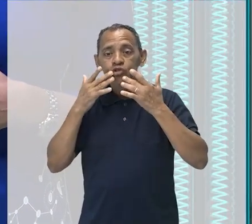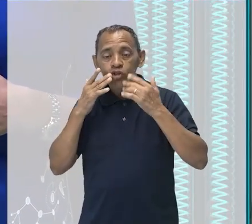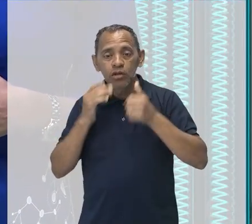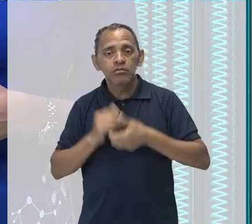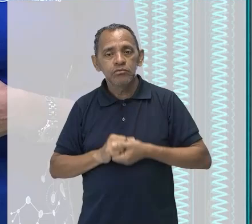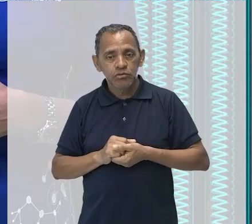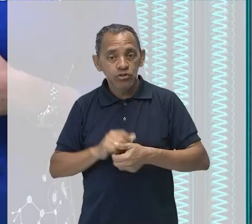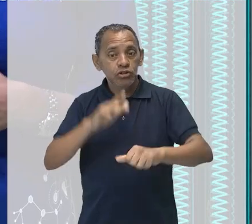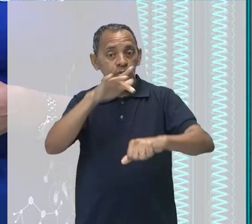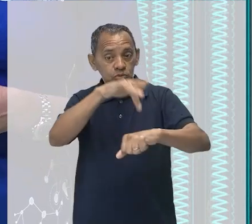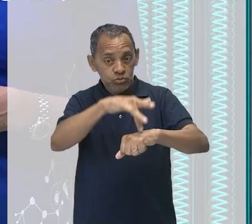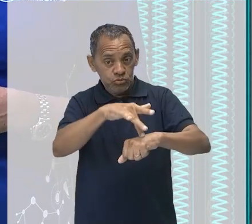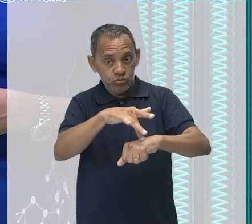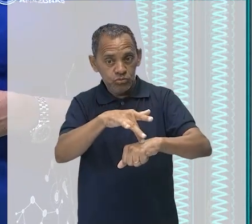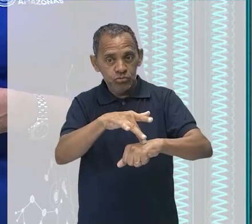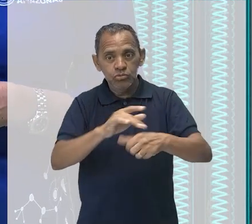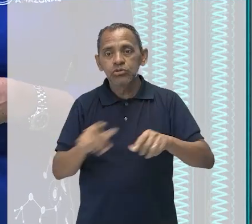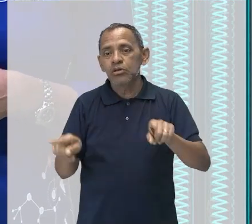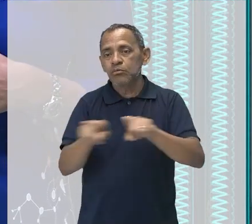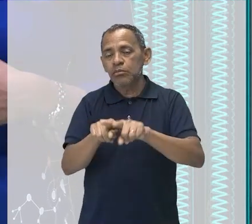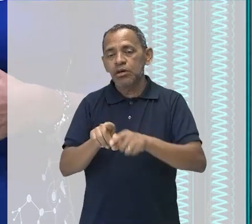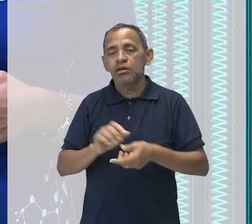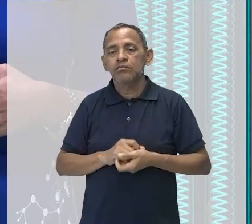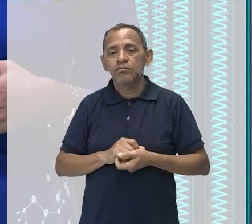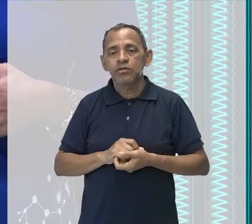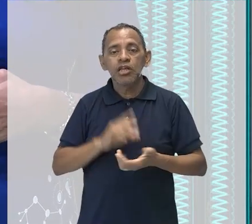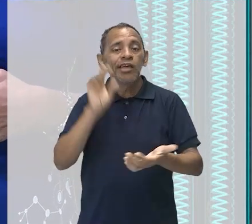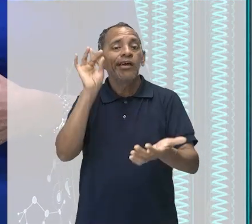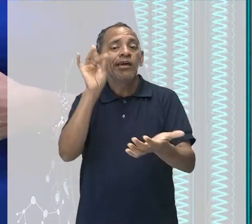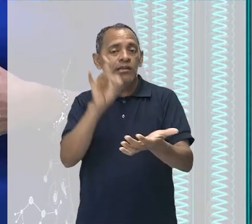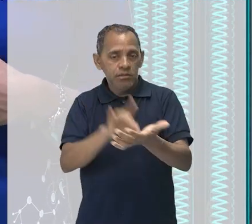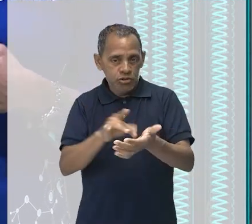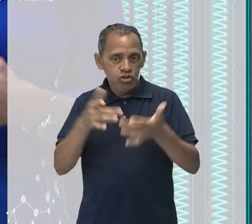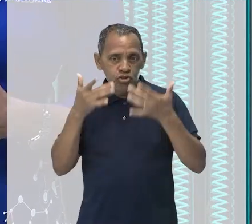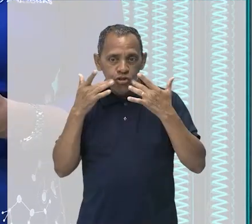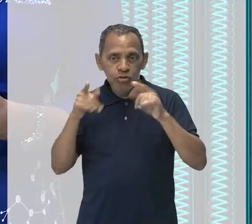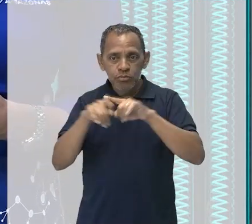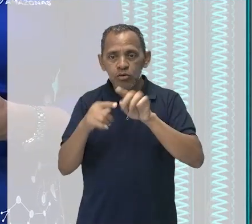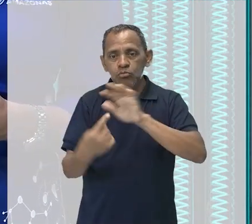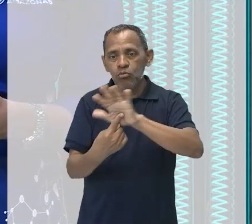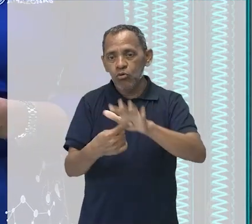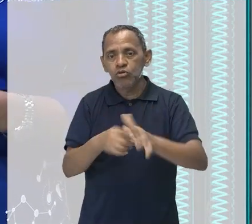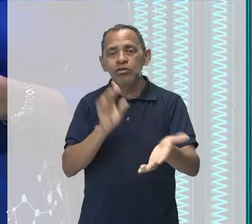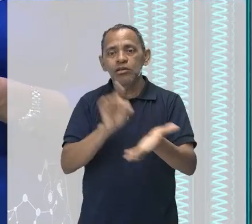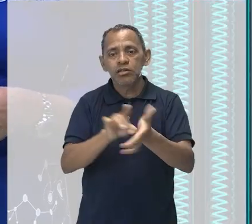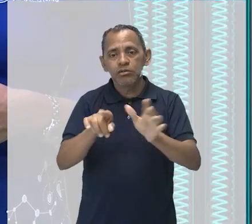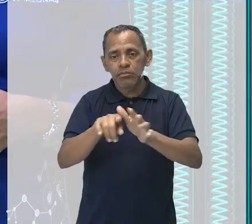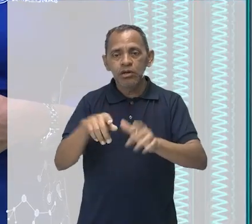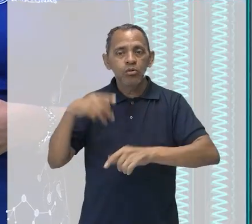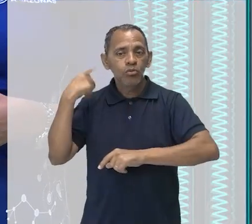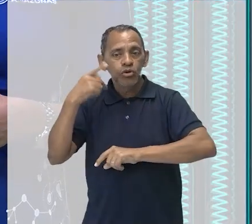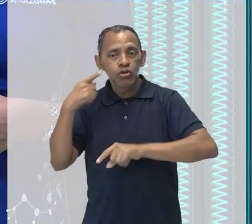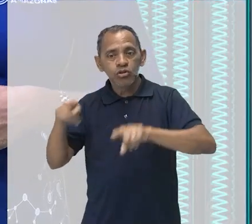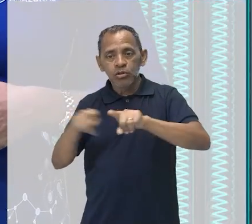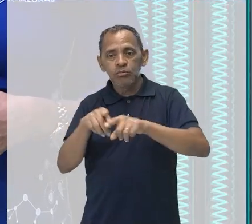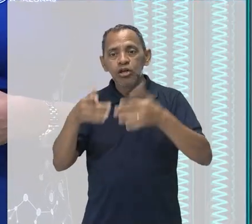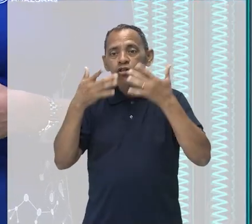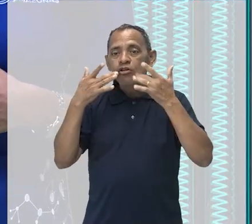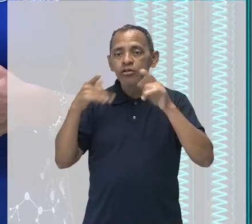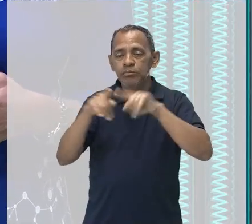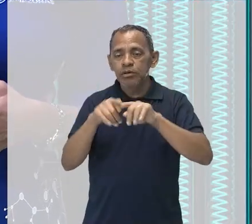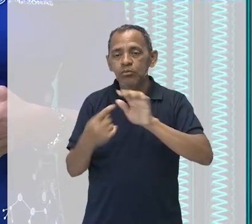teatro do absurdo que nós já falamos, o teatro realista, que retrata a realidade, o teatro político,